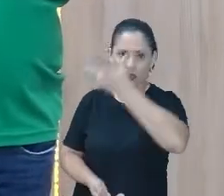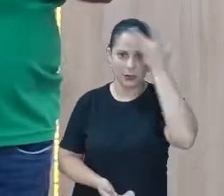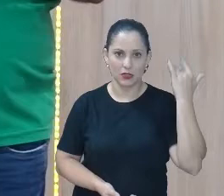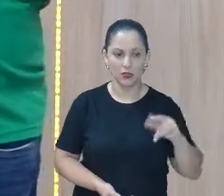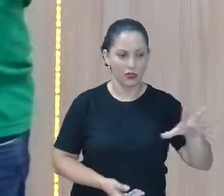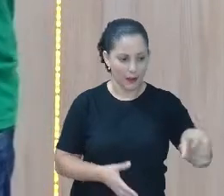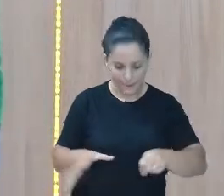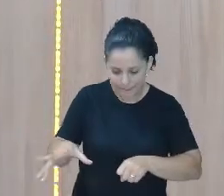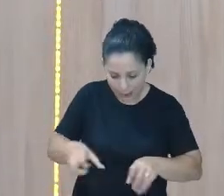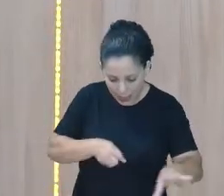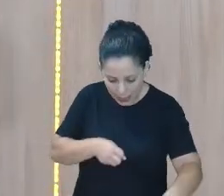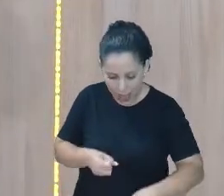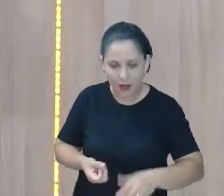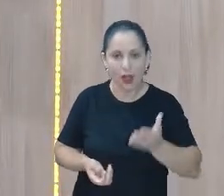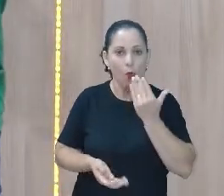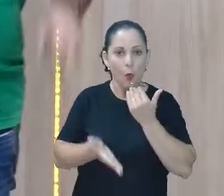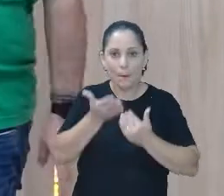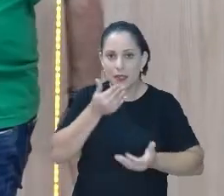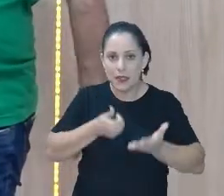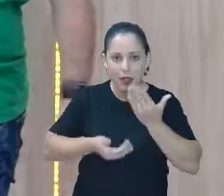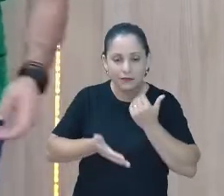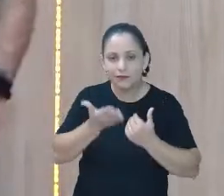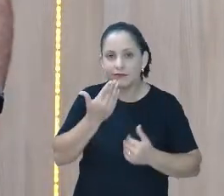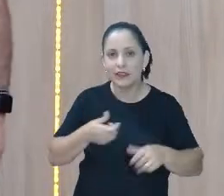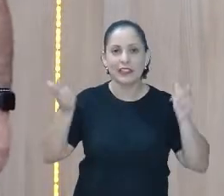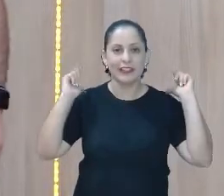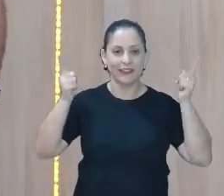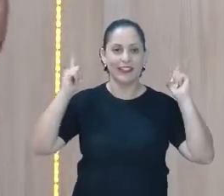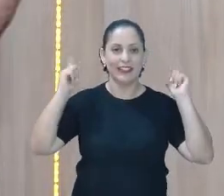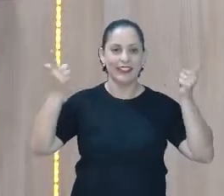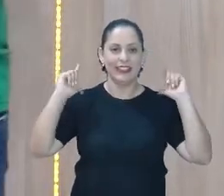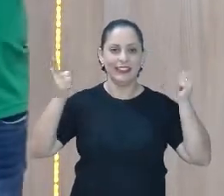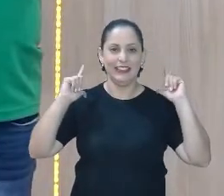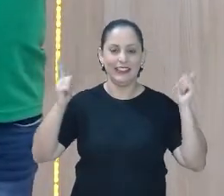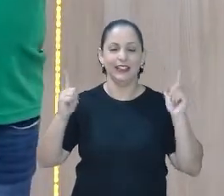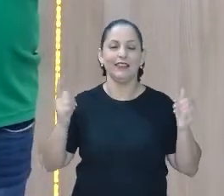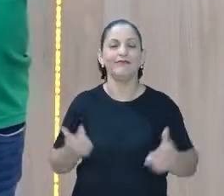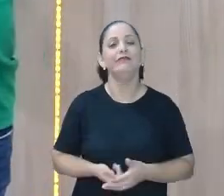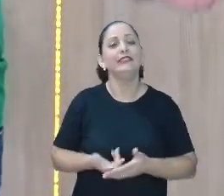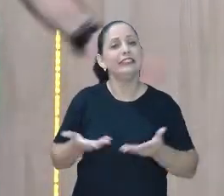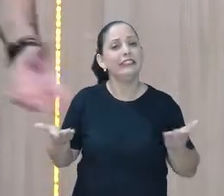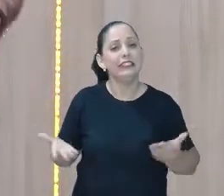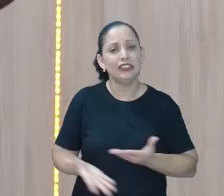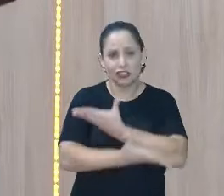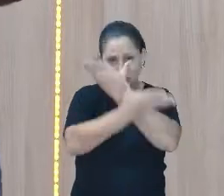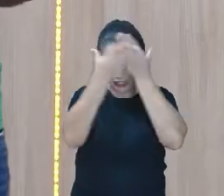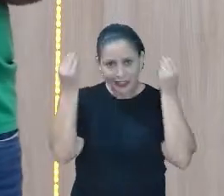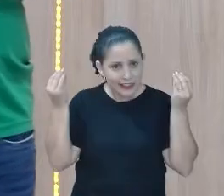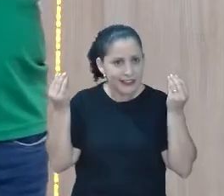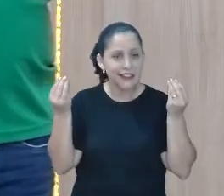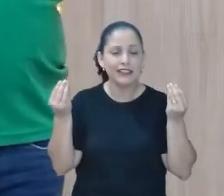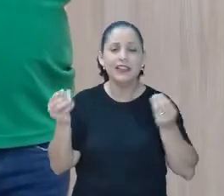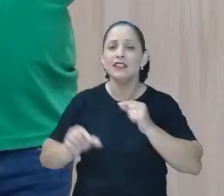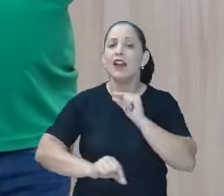aquele alimento, se divertia, né, com o espetáculo e esquecia momentaneamente ali